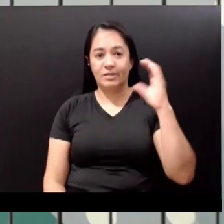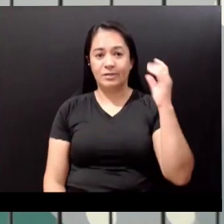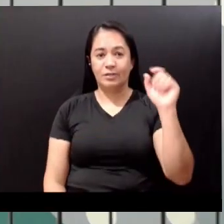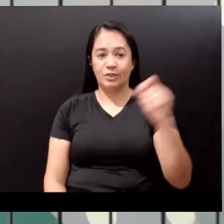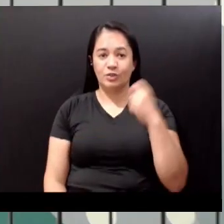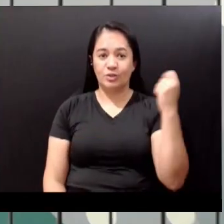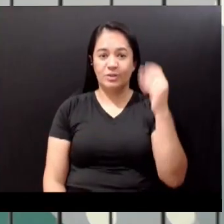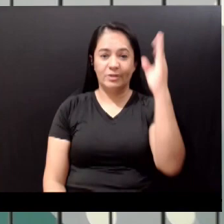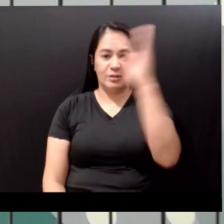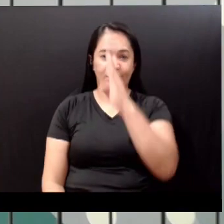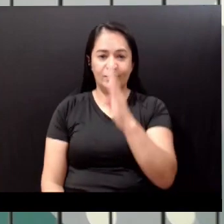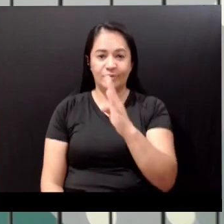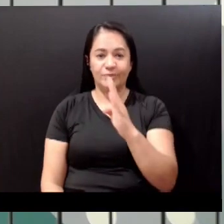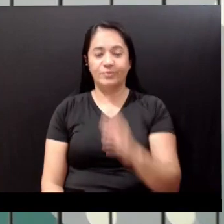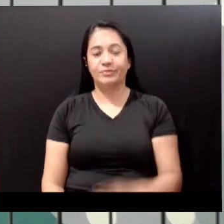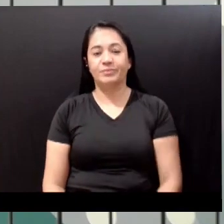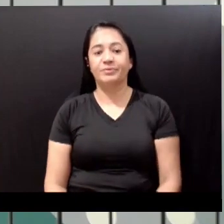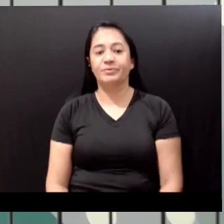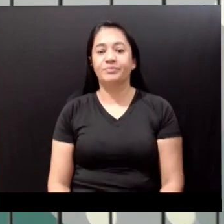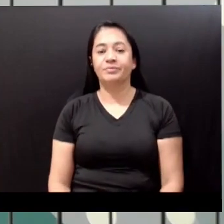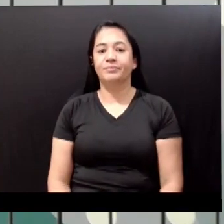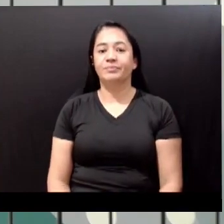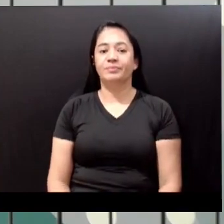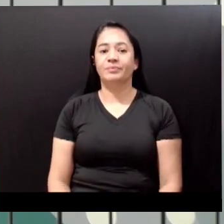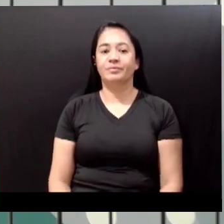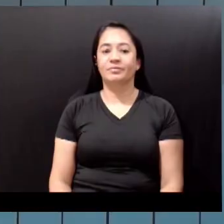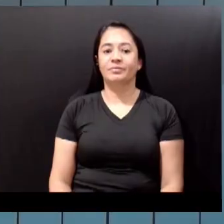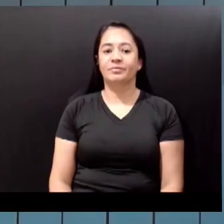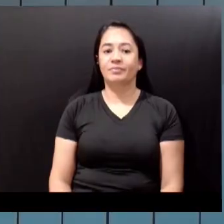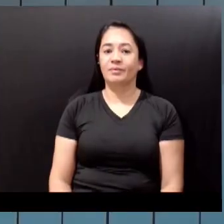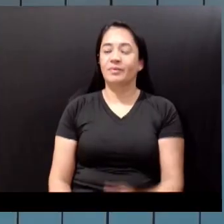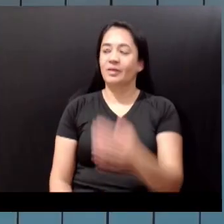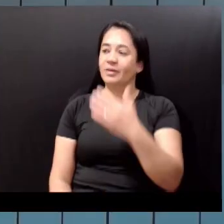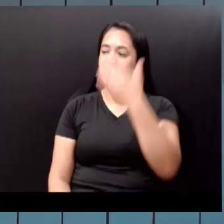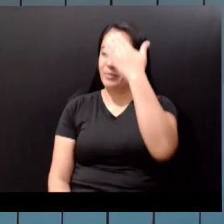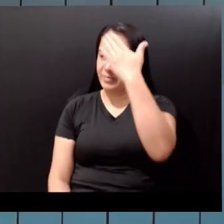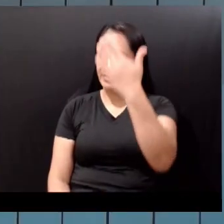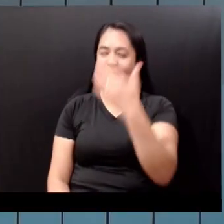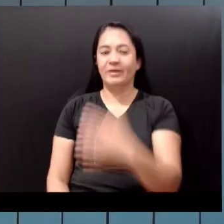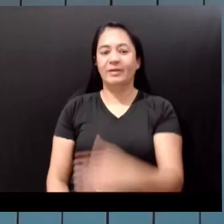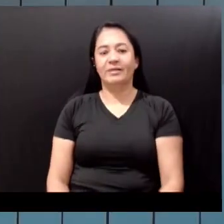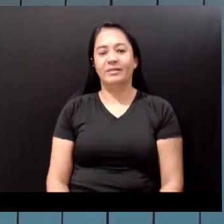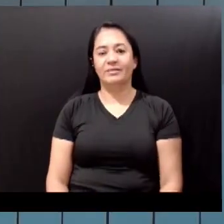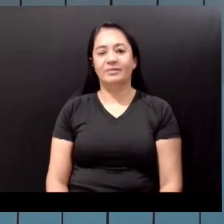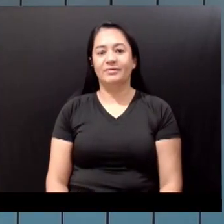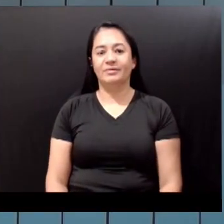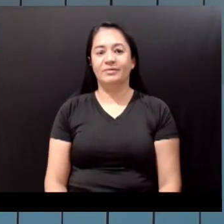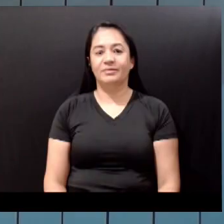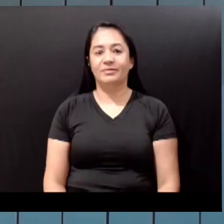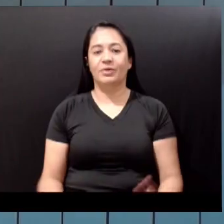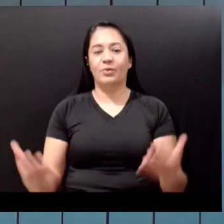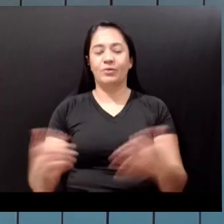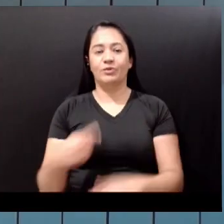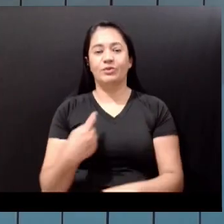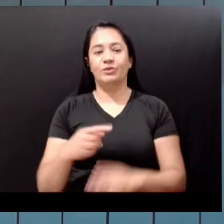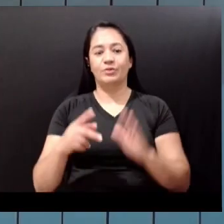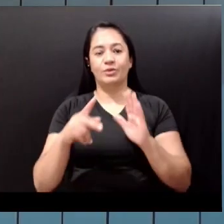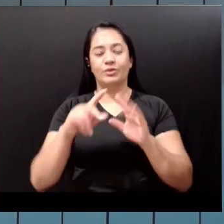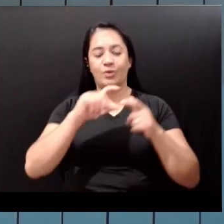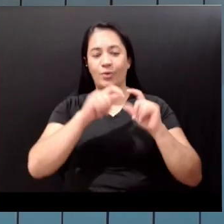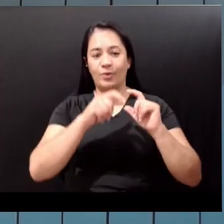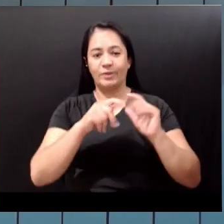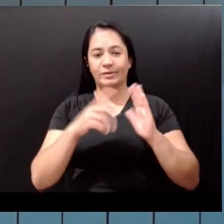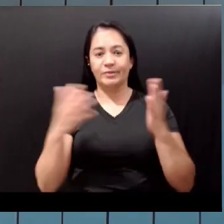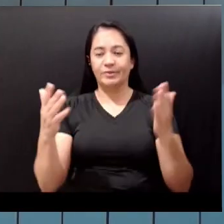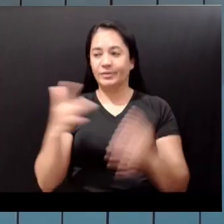da Sociedade Brasileira de Reumatologia. Doutora Alícia, muito obrigada pela sua participação, aqui no nosso quadro